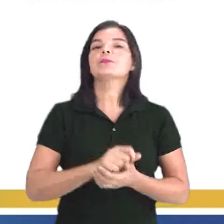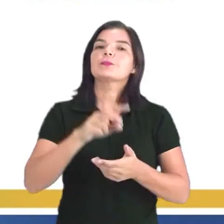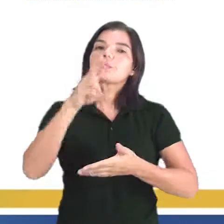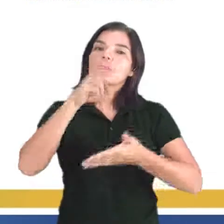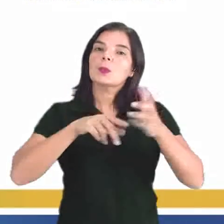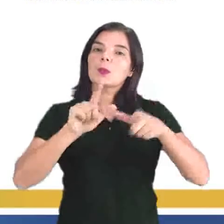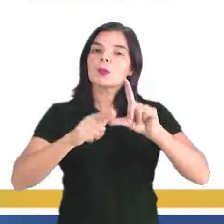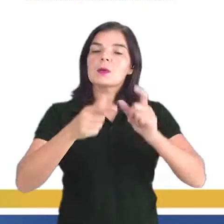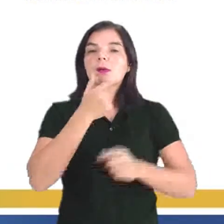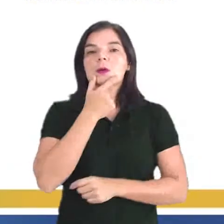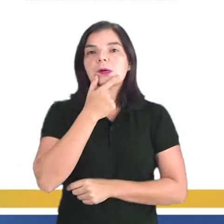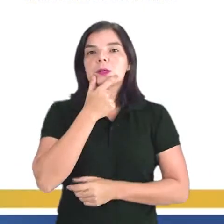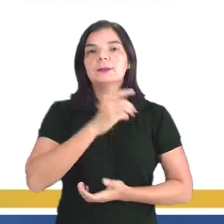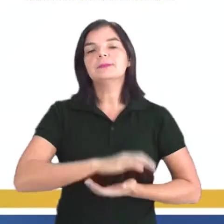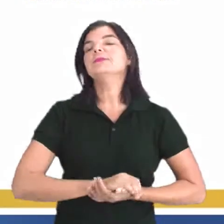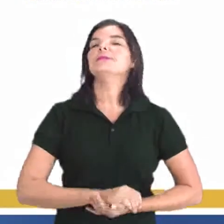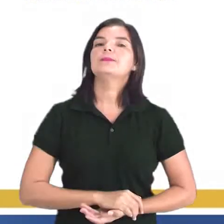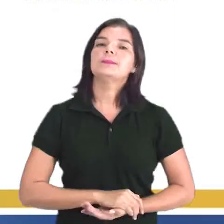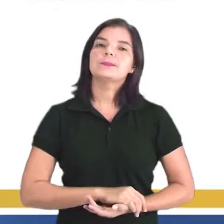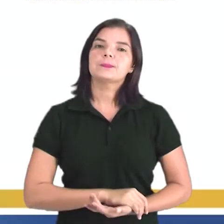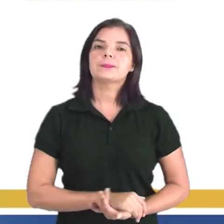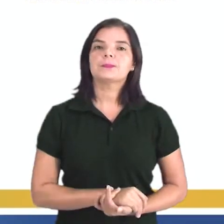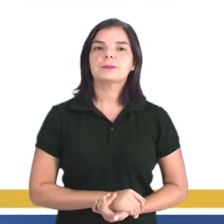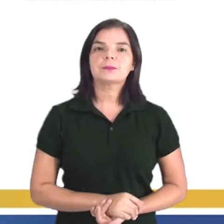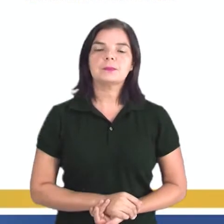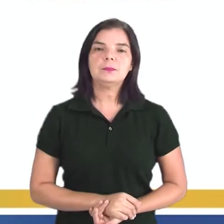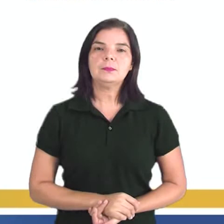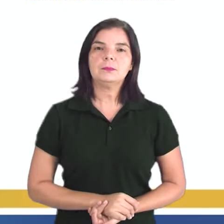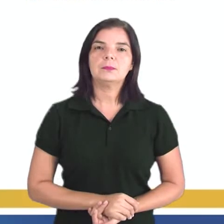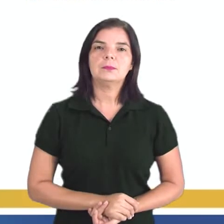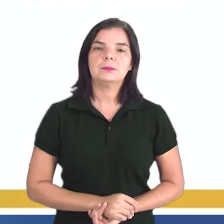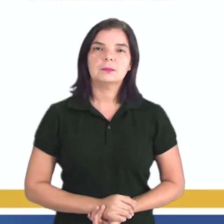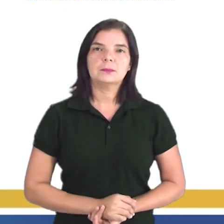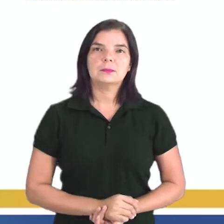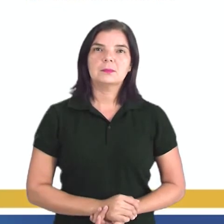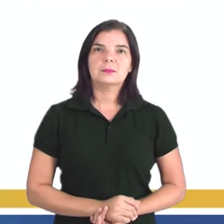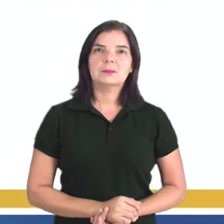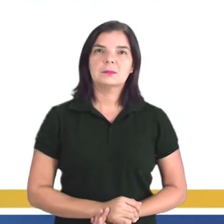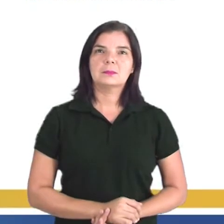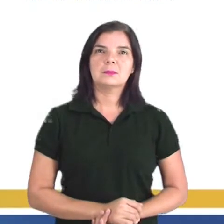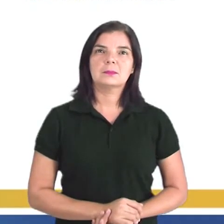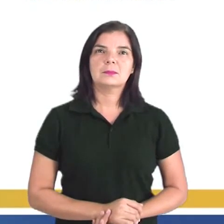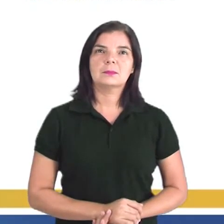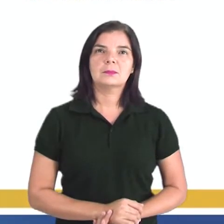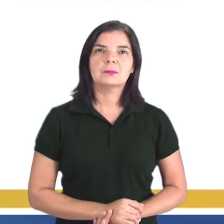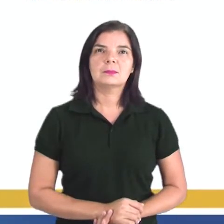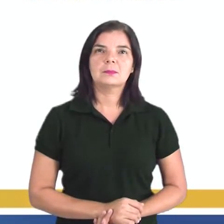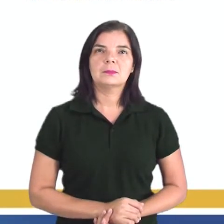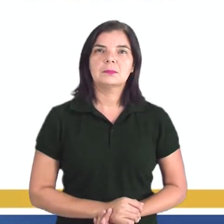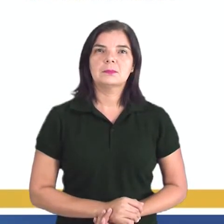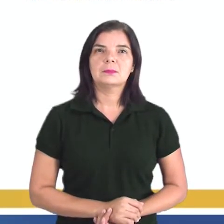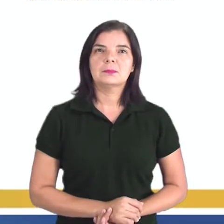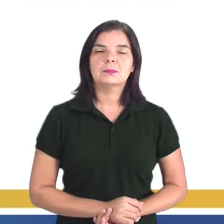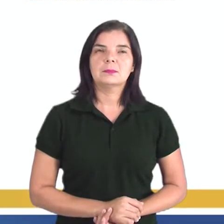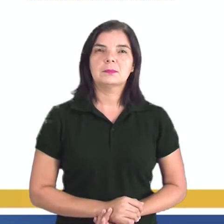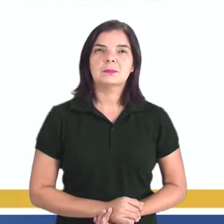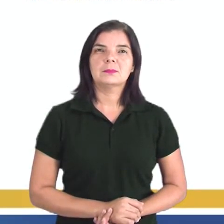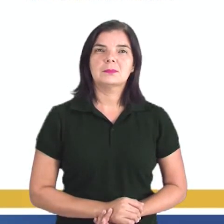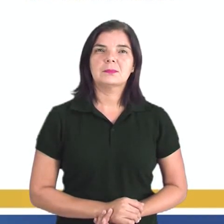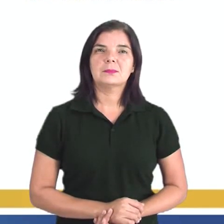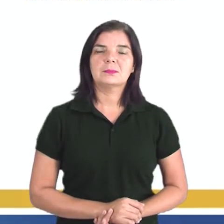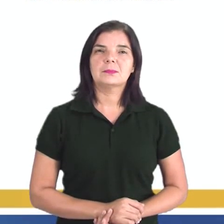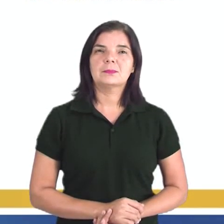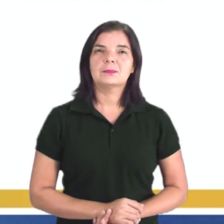a música diz assim: And I need you now tonight, and I need you more than ever.